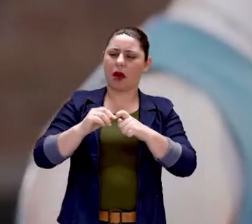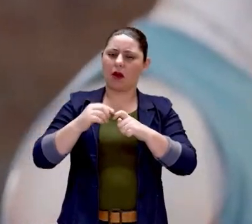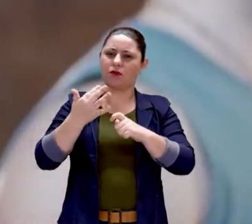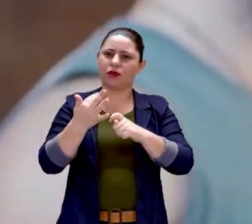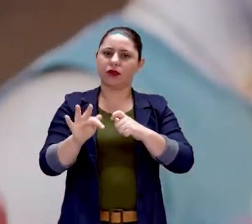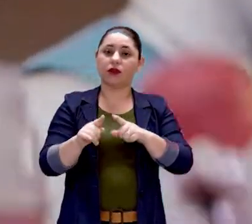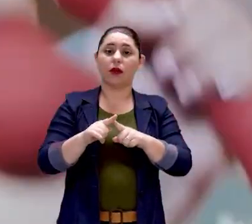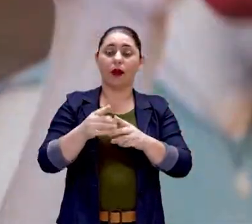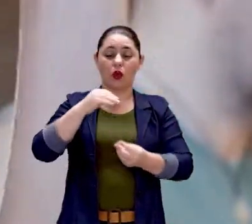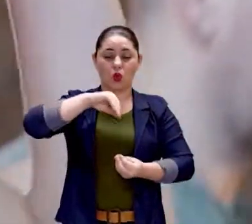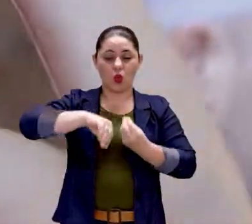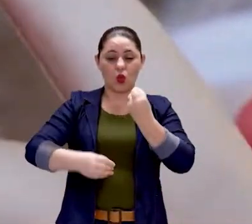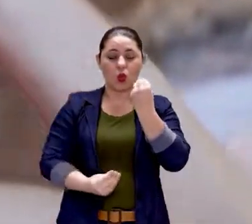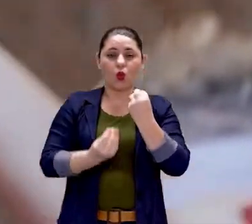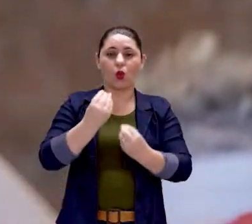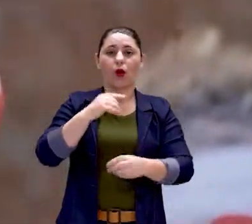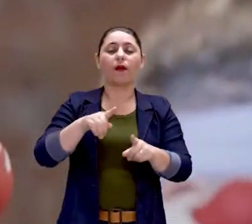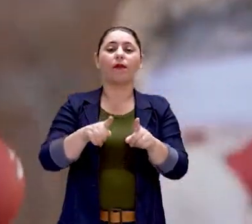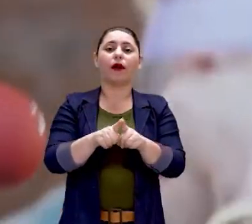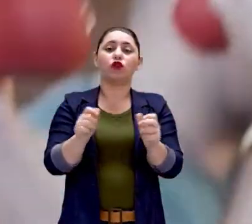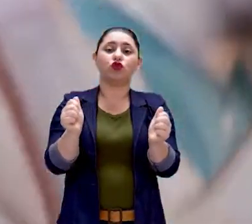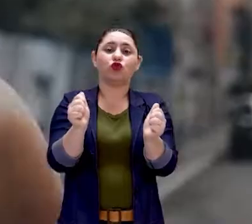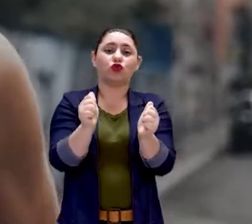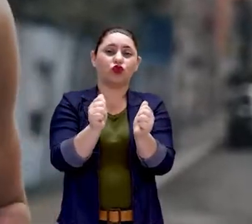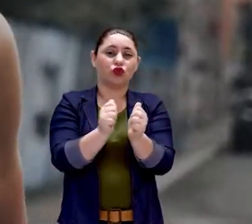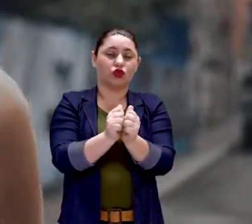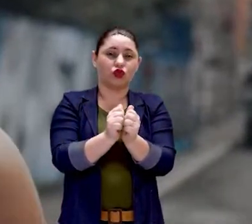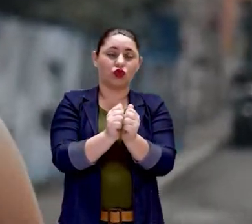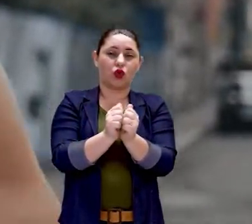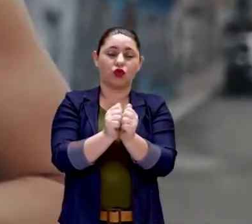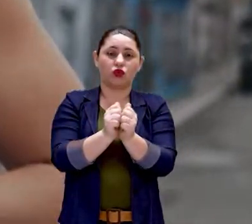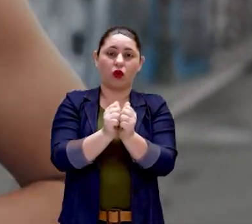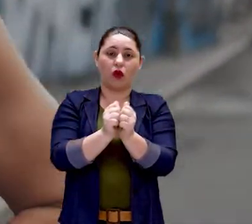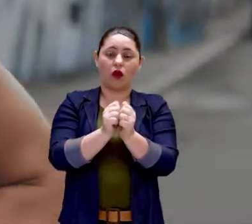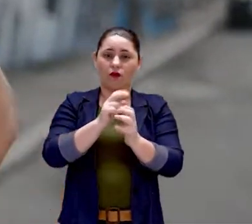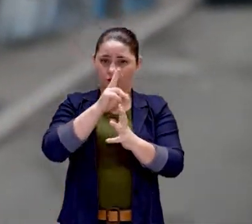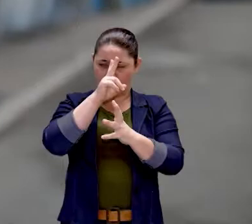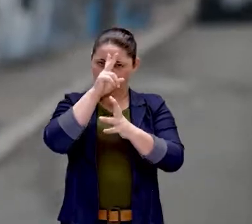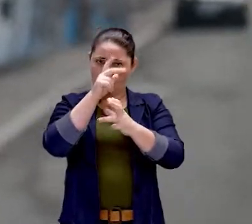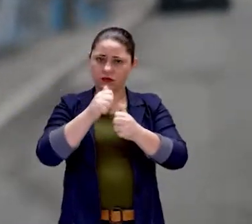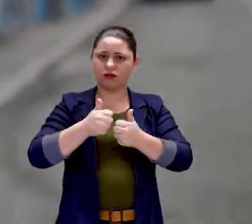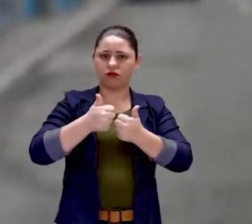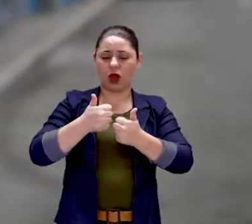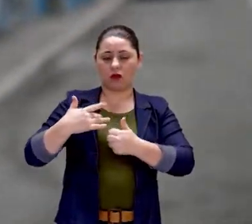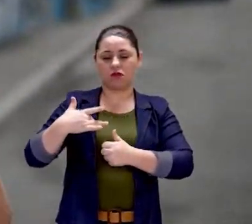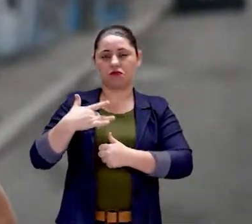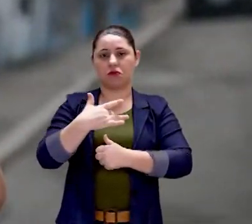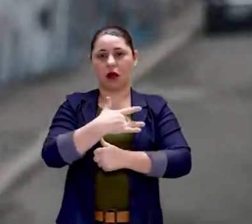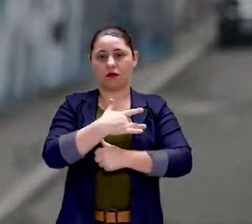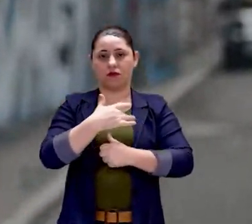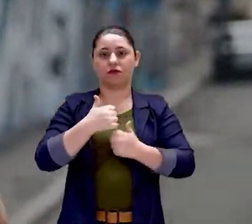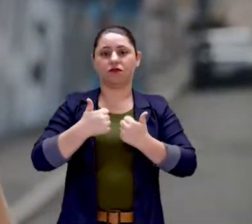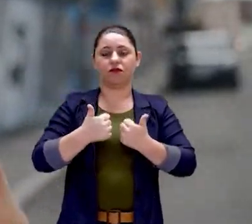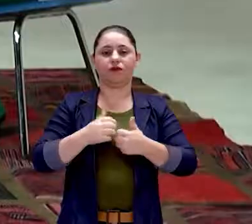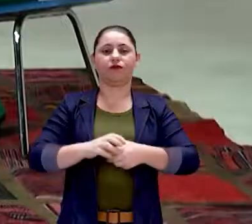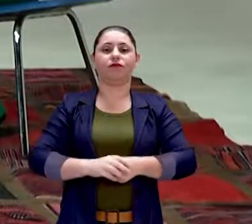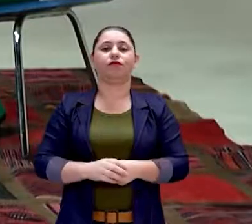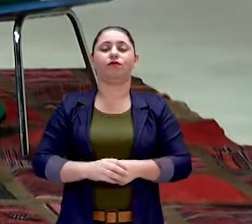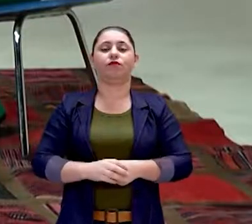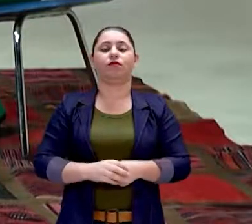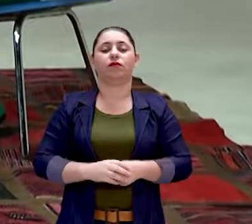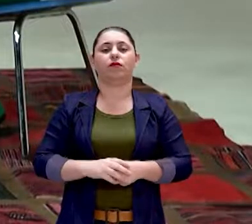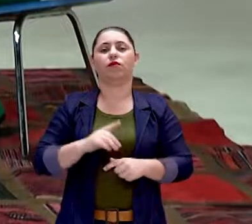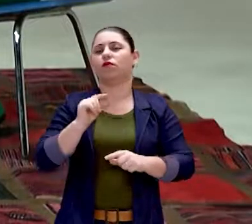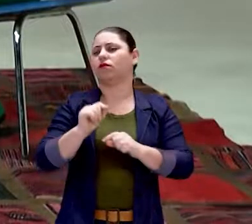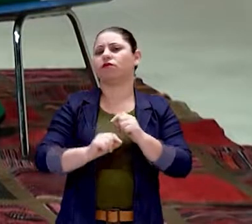a nutrição esportiva, que anda do lado da ganho do performance e da qualidade de vida propriamente dita.